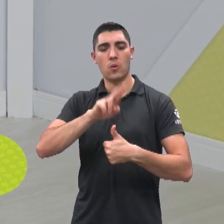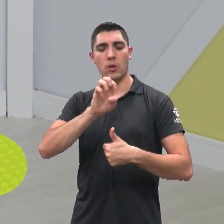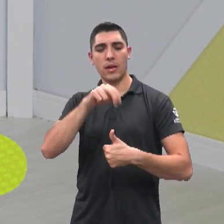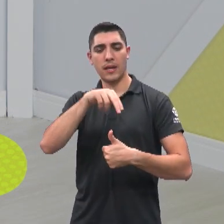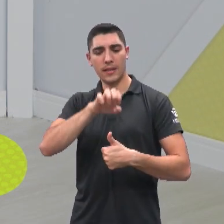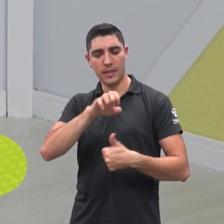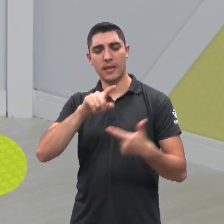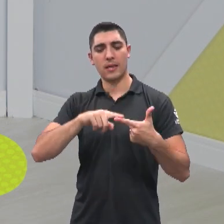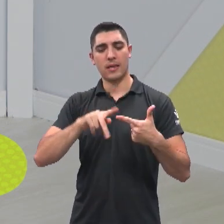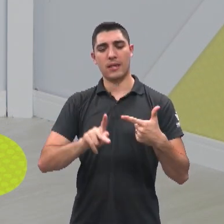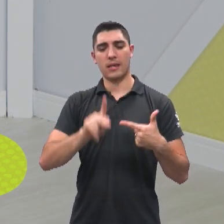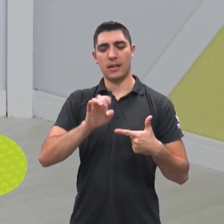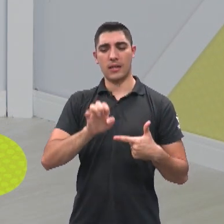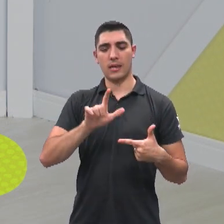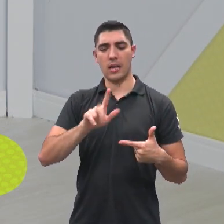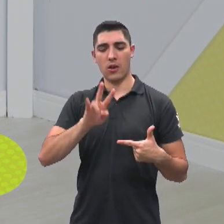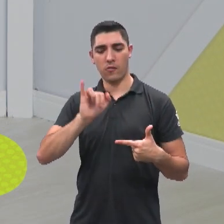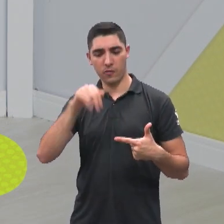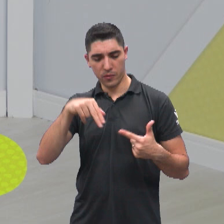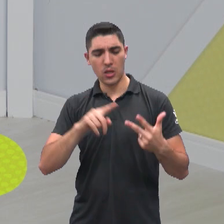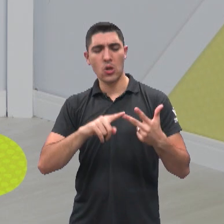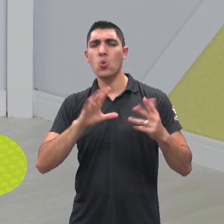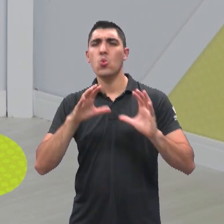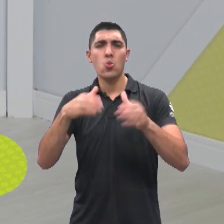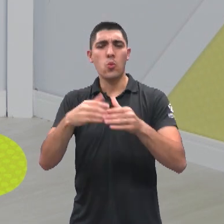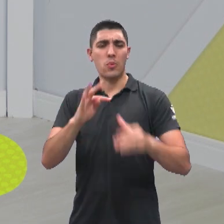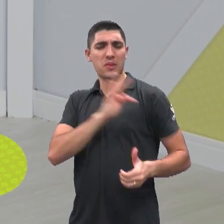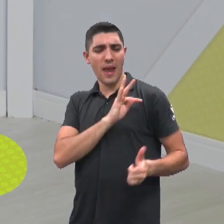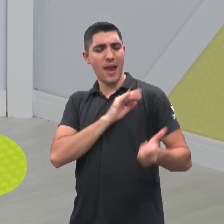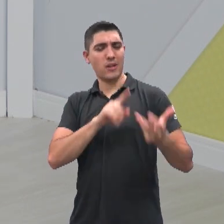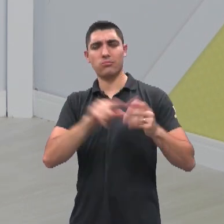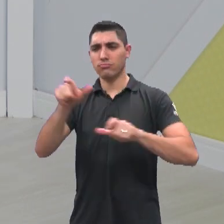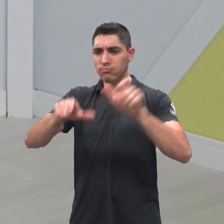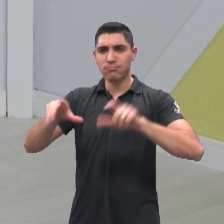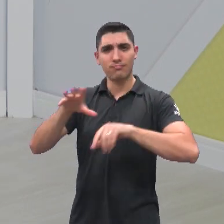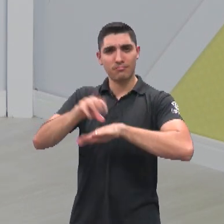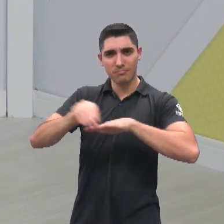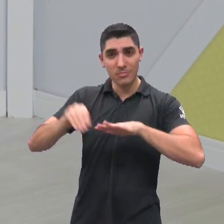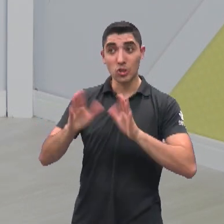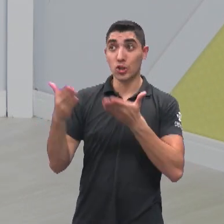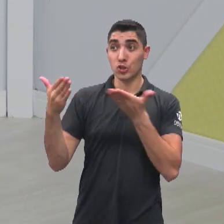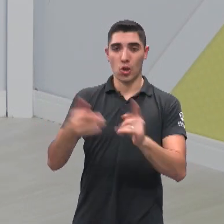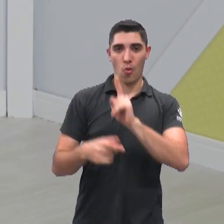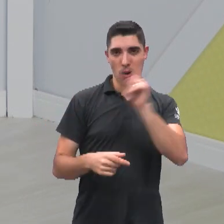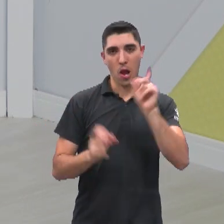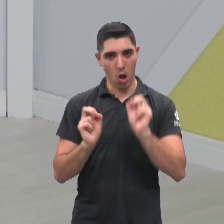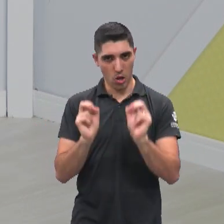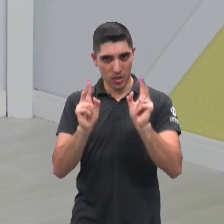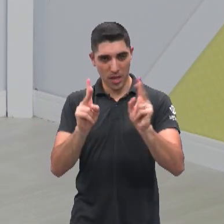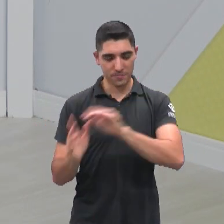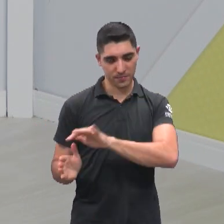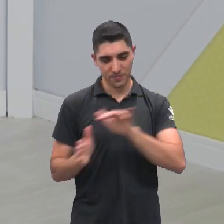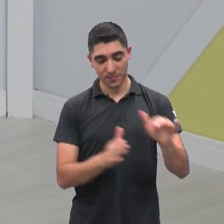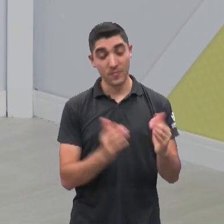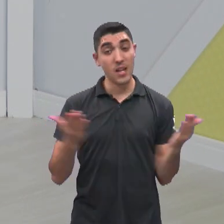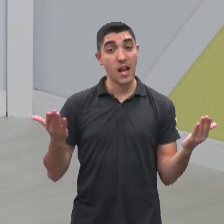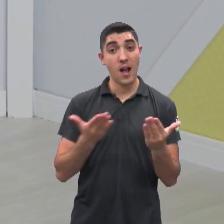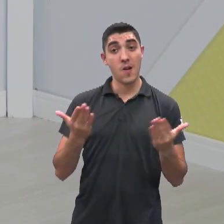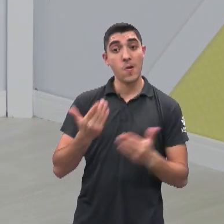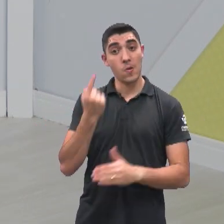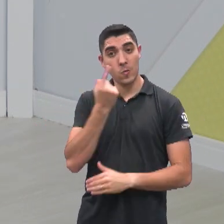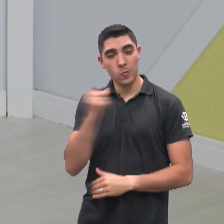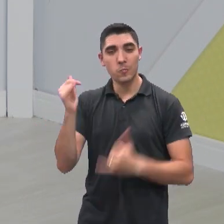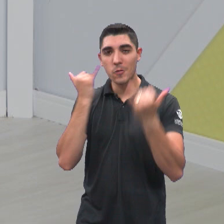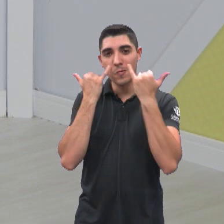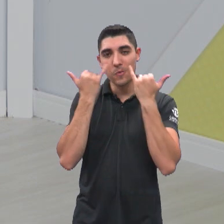os atletas e toda a comissão técnica e atletas que estão lá na Finlândia, tá certo? Brunão, mudando de assunto, para a gente fechar o primeiro bloco do programa de hoje, a